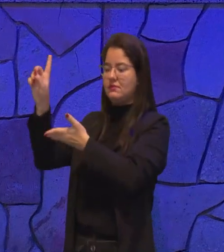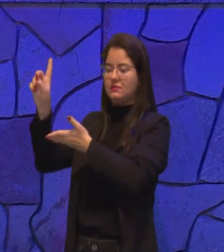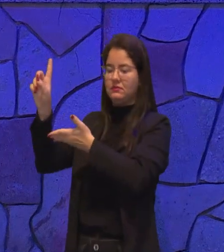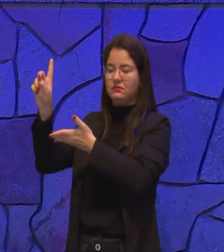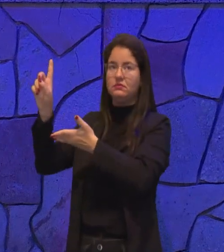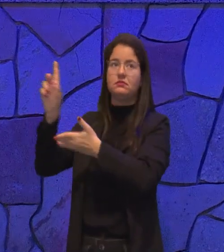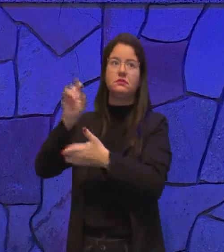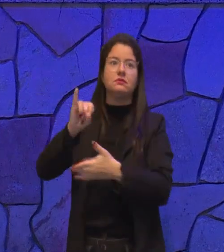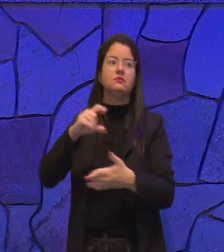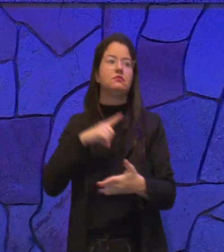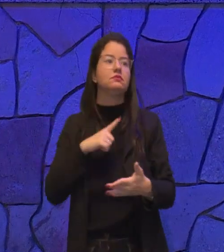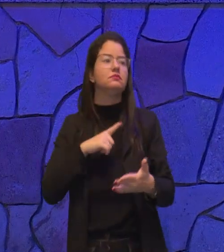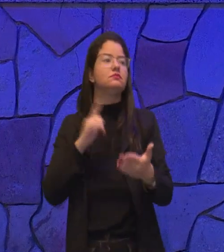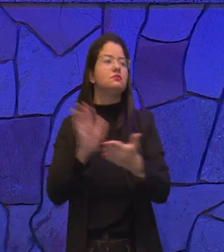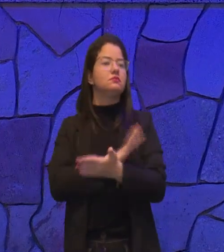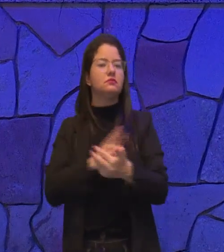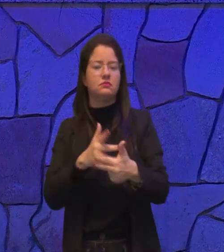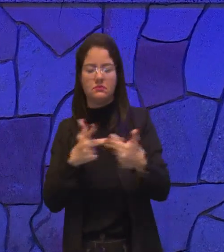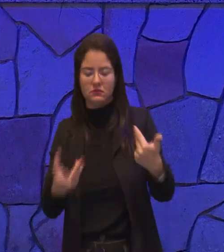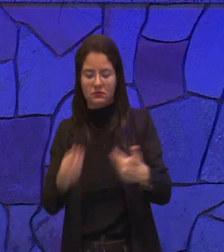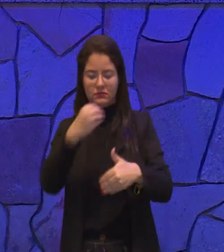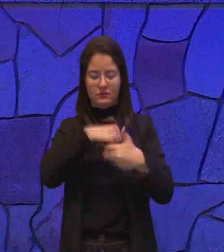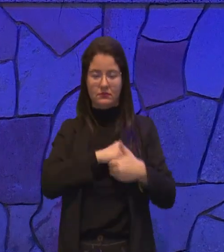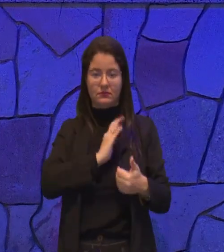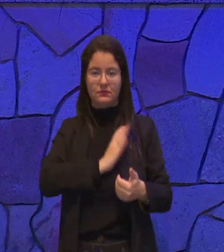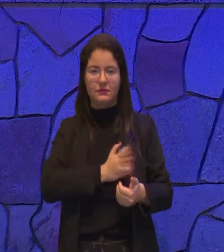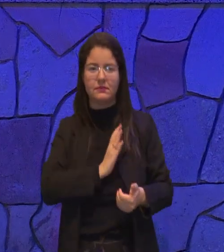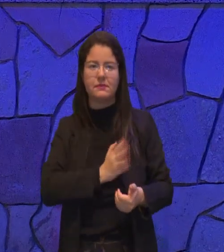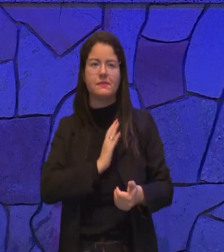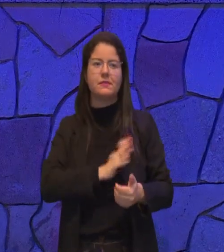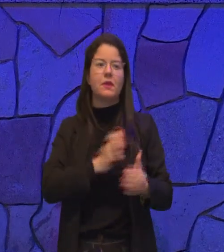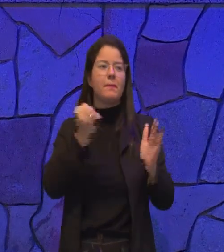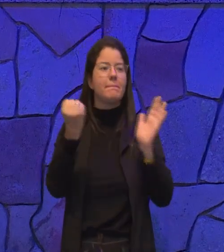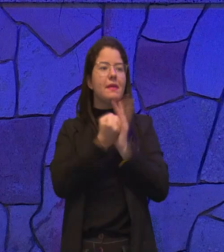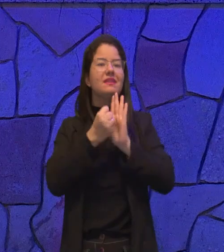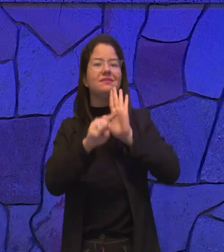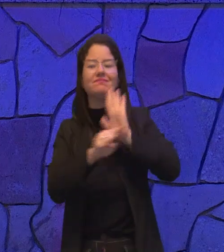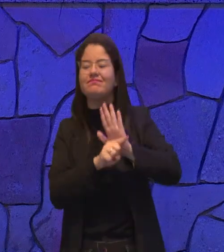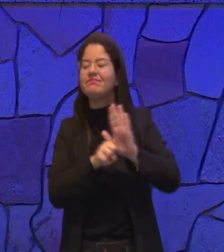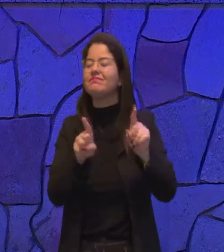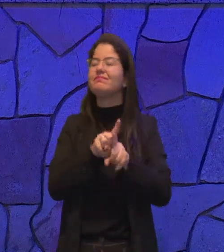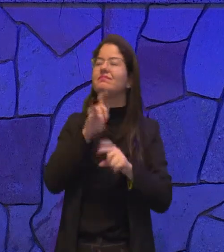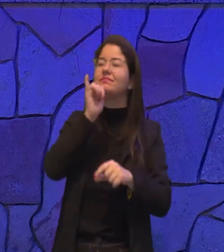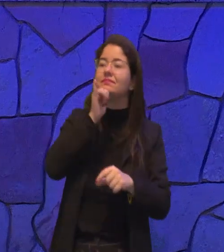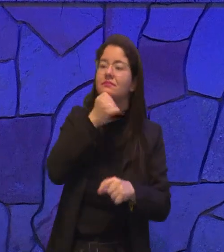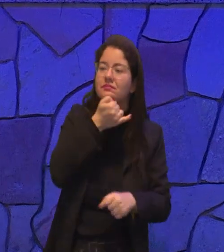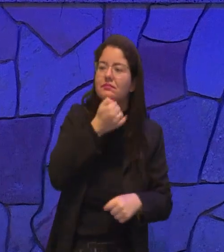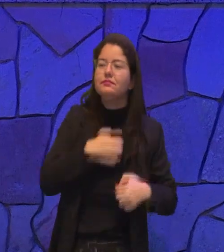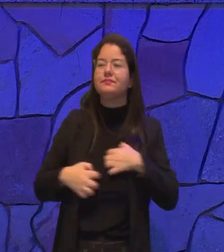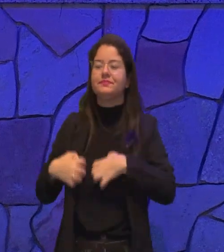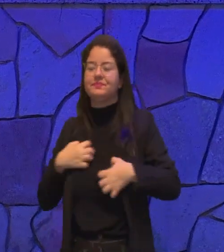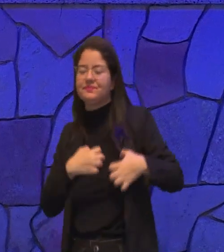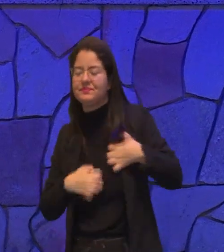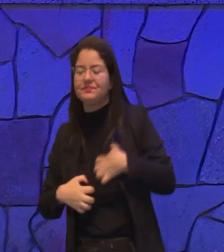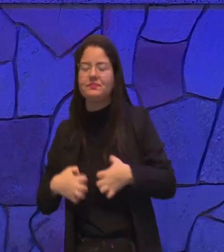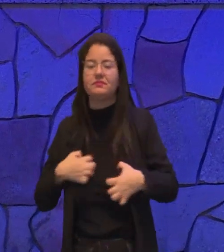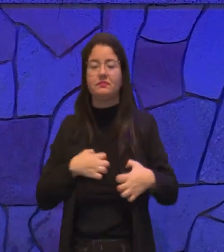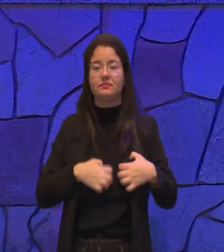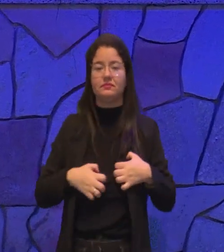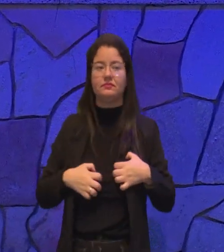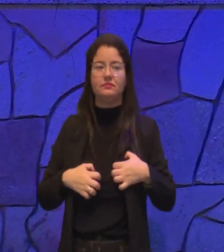Se existe alguma coisa no teu coração, alguma mancha, alguma tristeza, algum ressentimento,